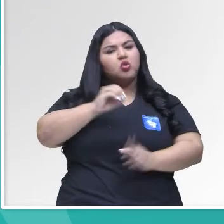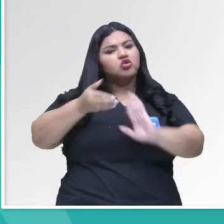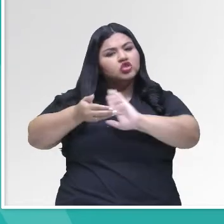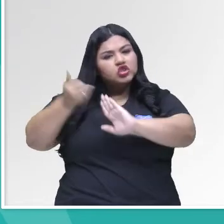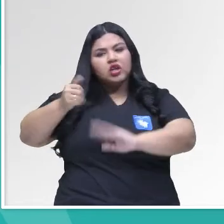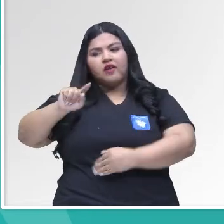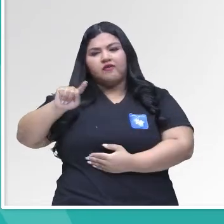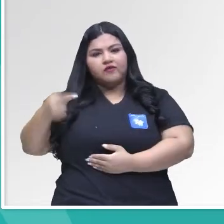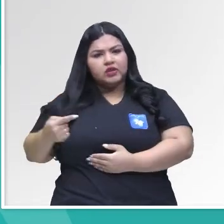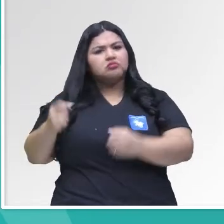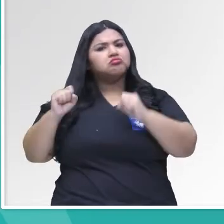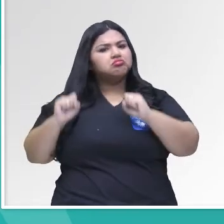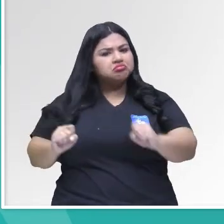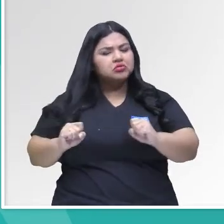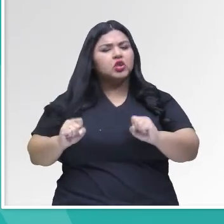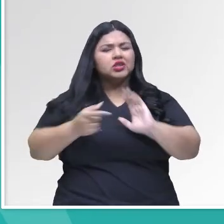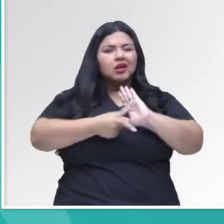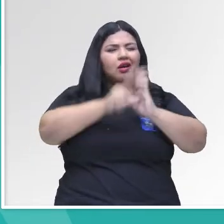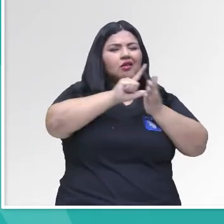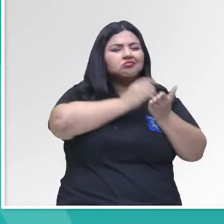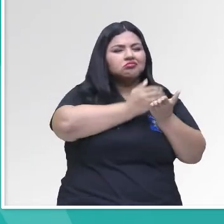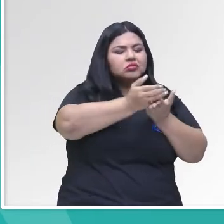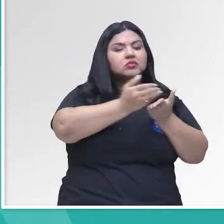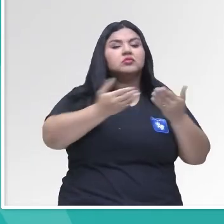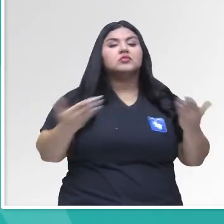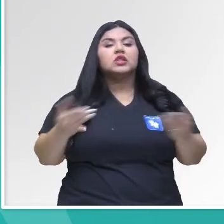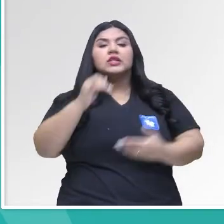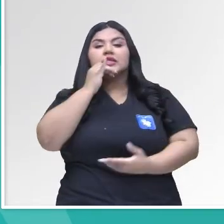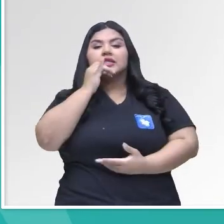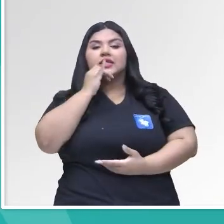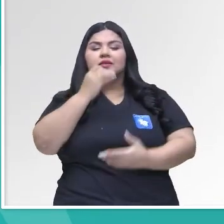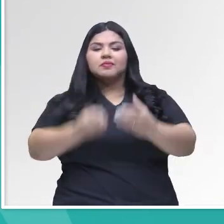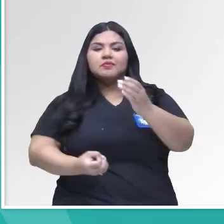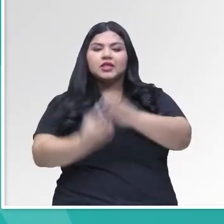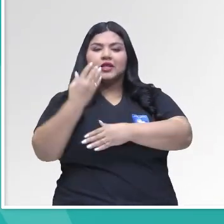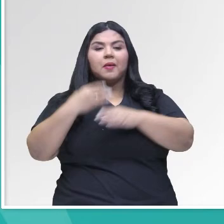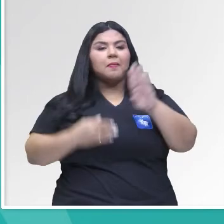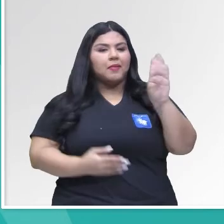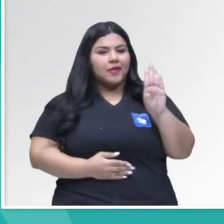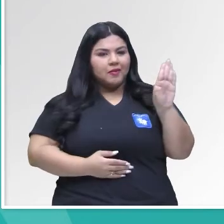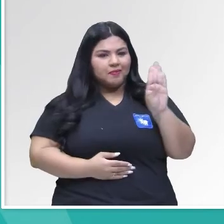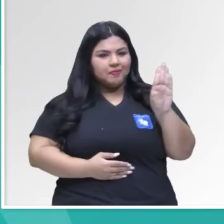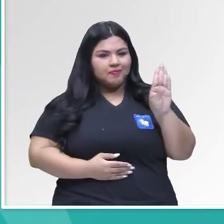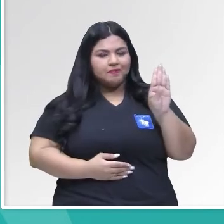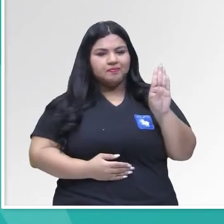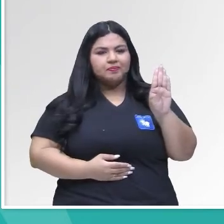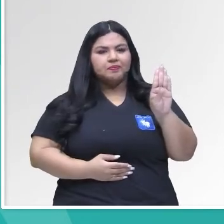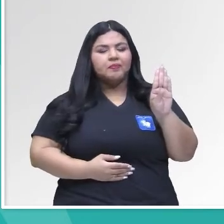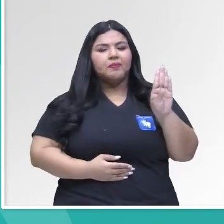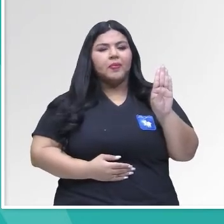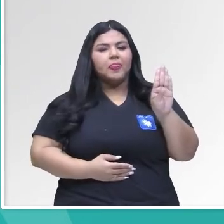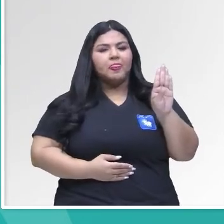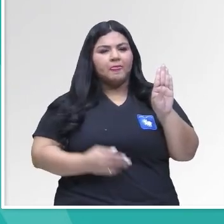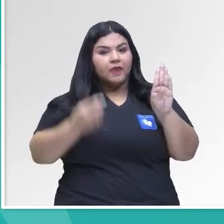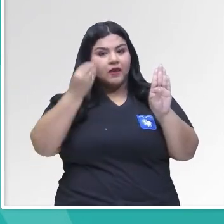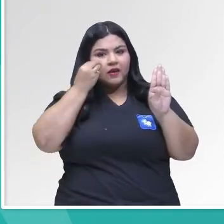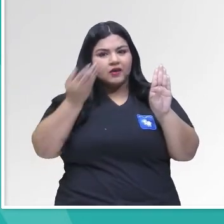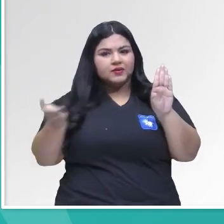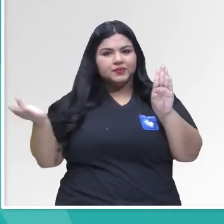texto. E algum exemplo aparece na letra B. Olha a letra